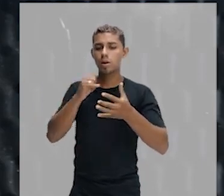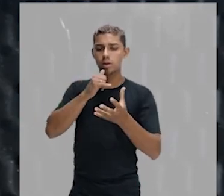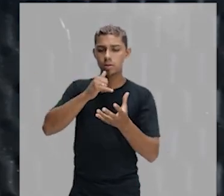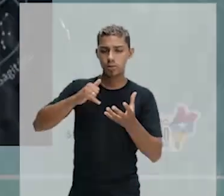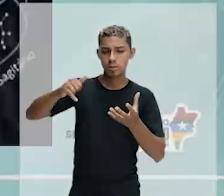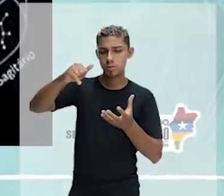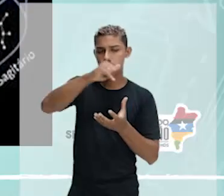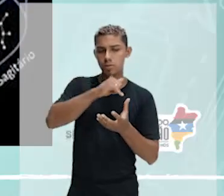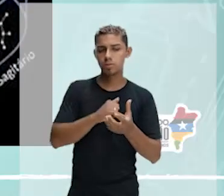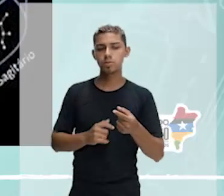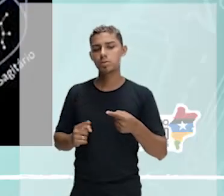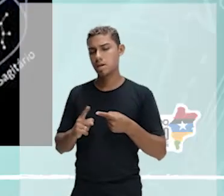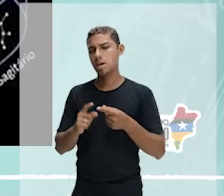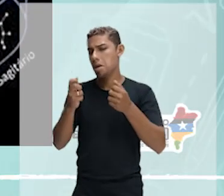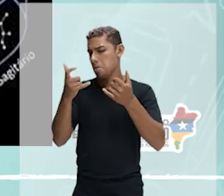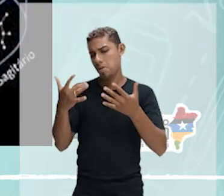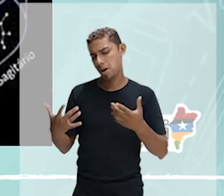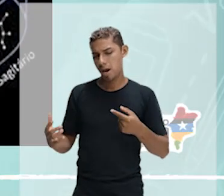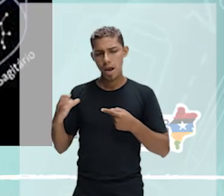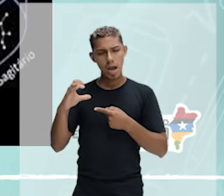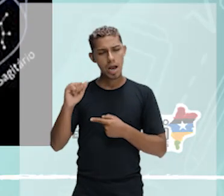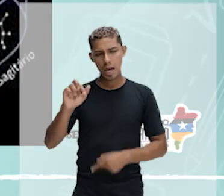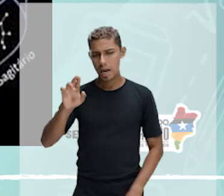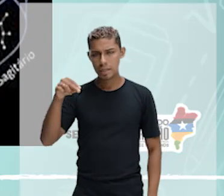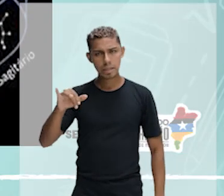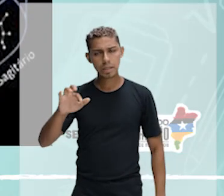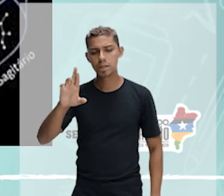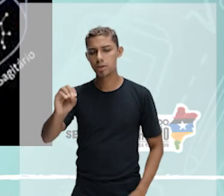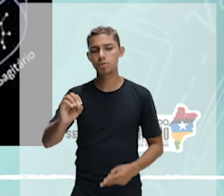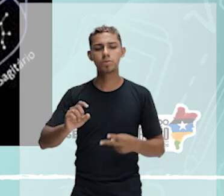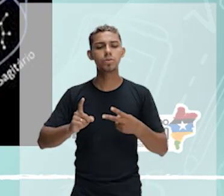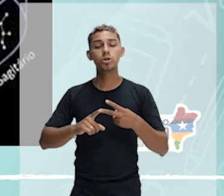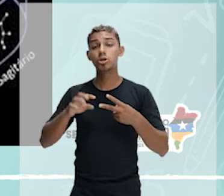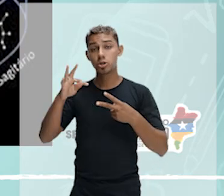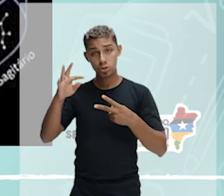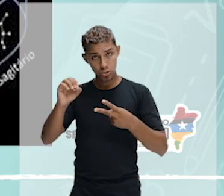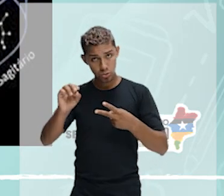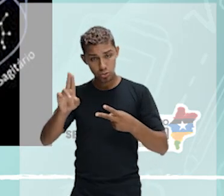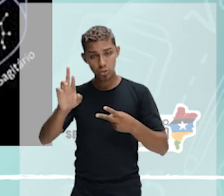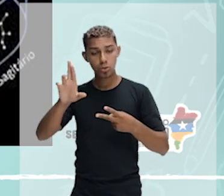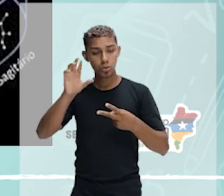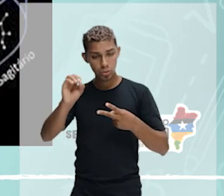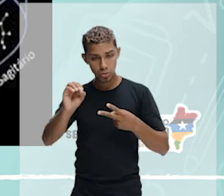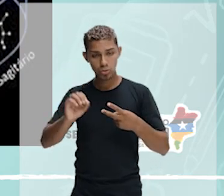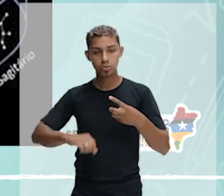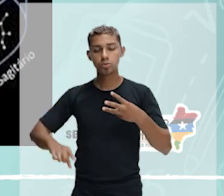elas. Carneiro, aquelas que já foi falado antes. Carneiro, né? Que